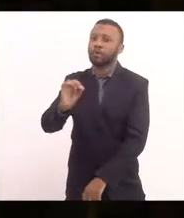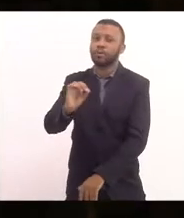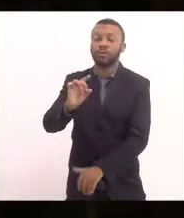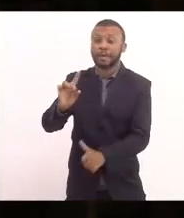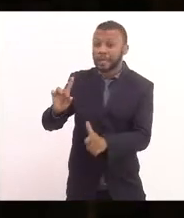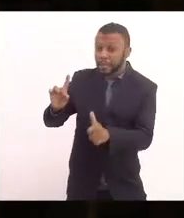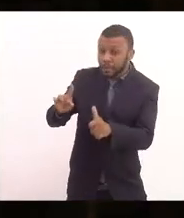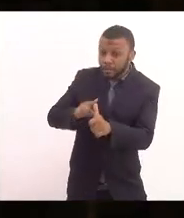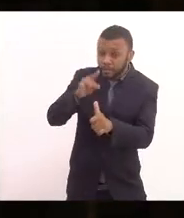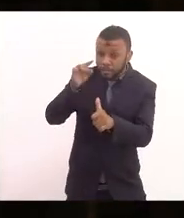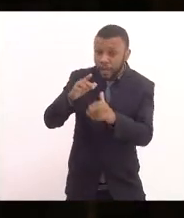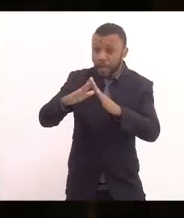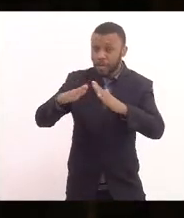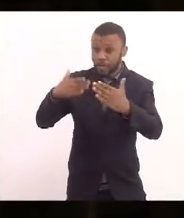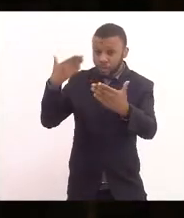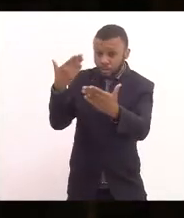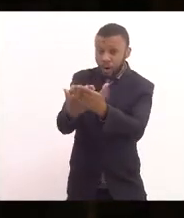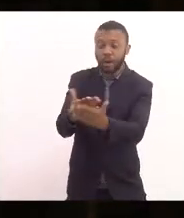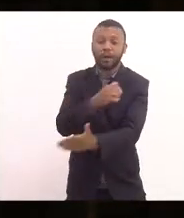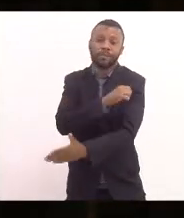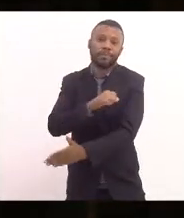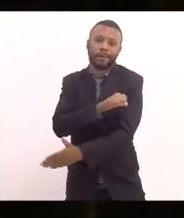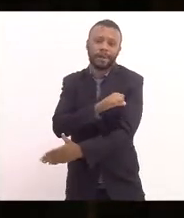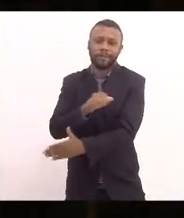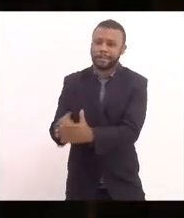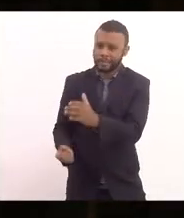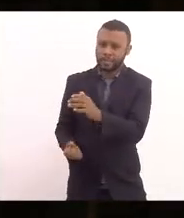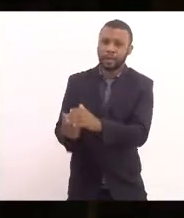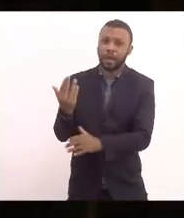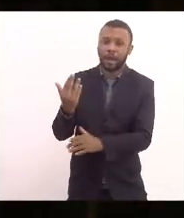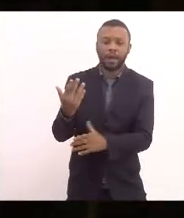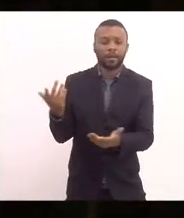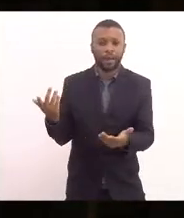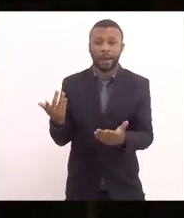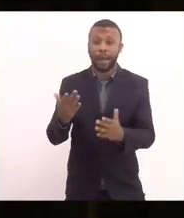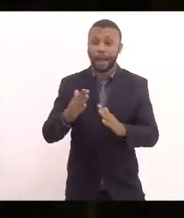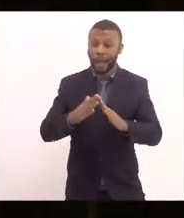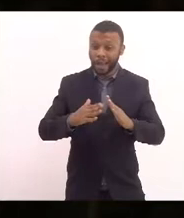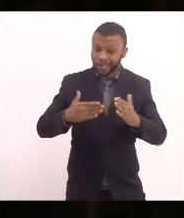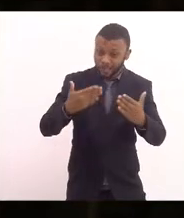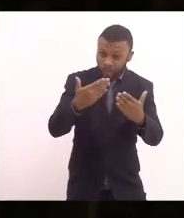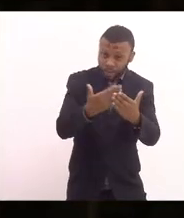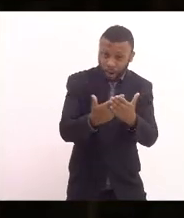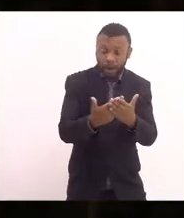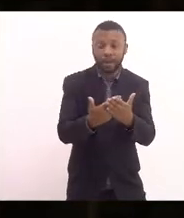escola de enfermagem, a antiga Escola Profissional de Enfermeiros